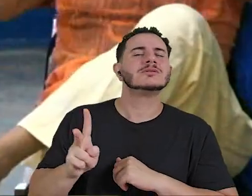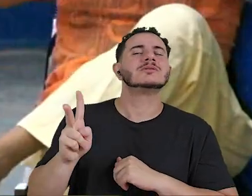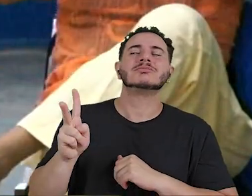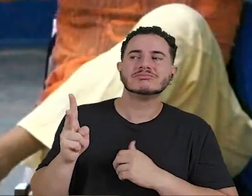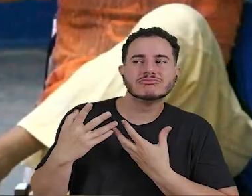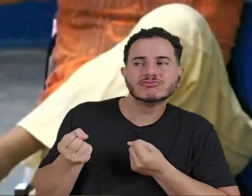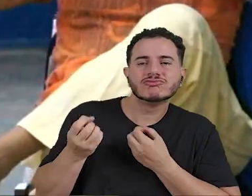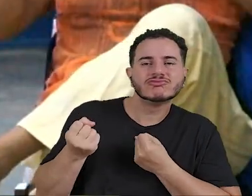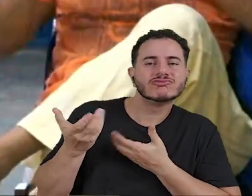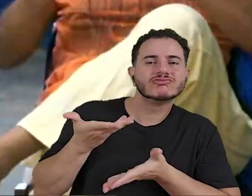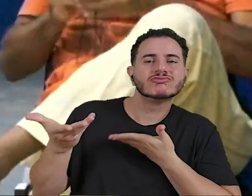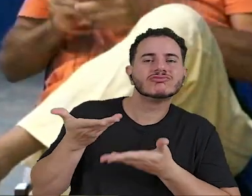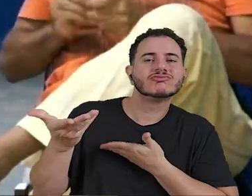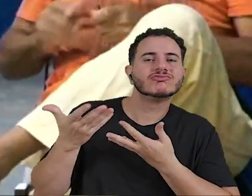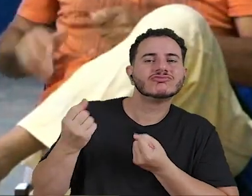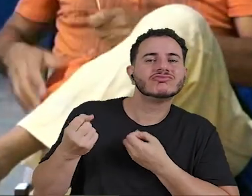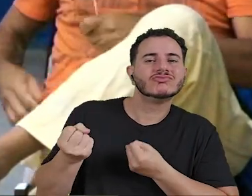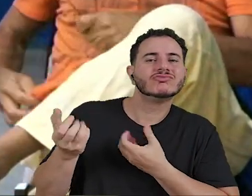Mestre, Marcelo.